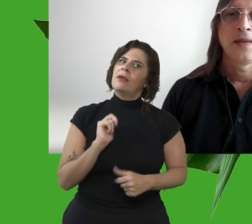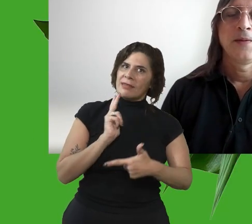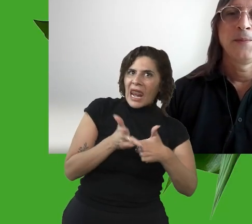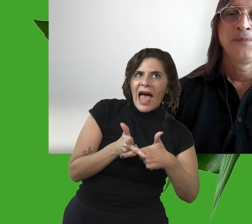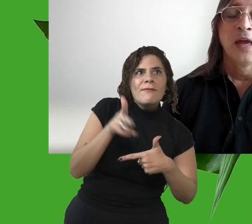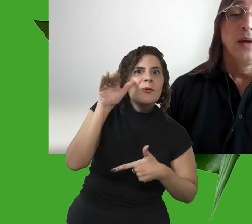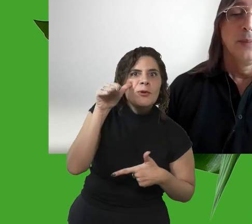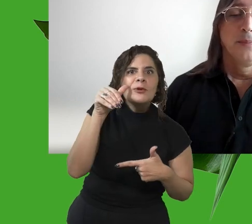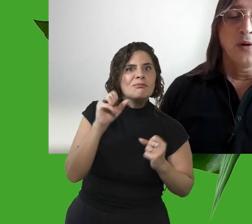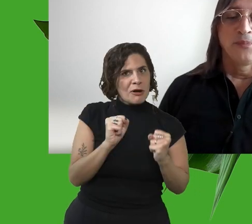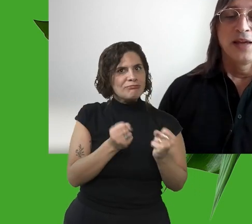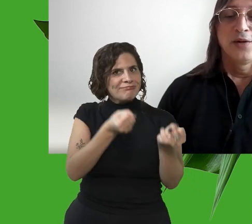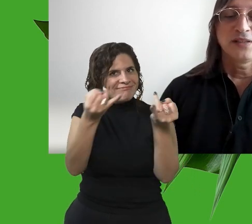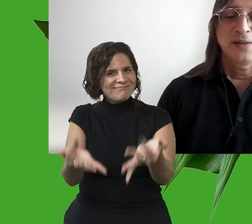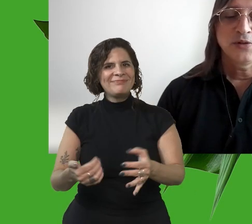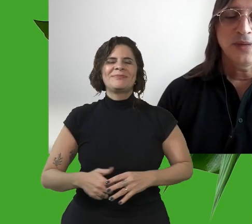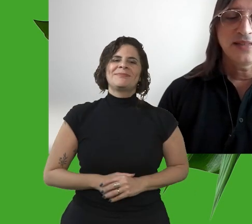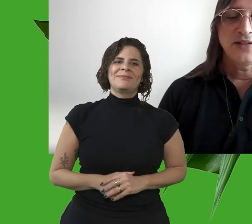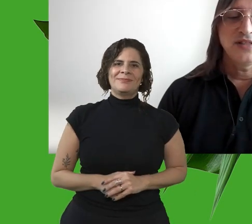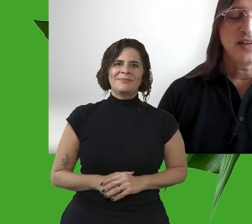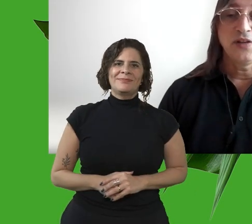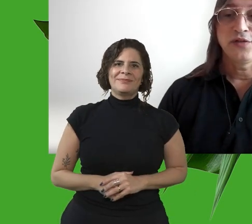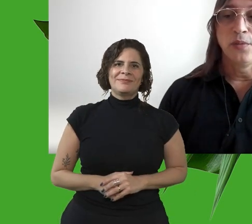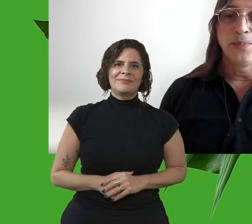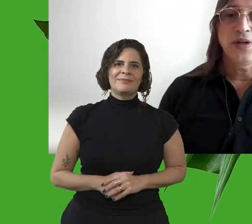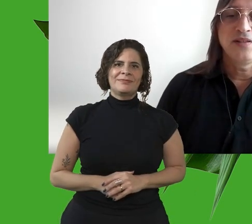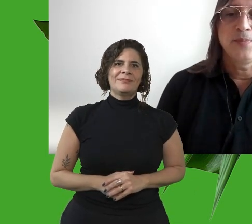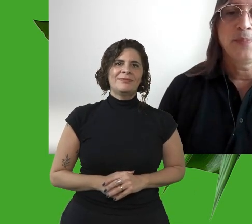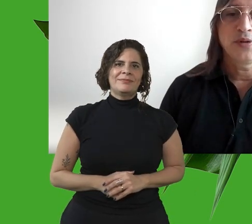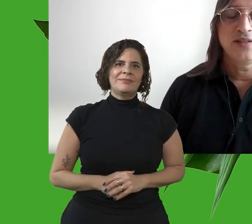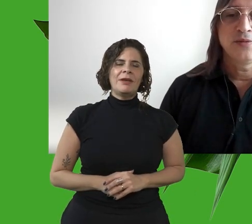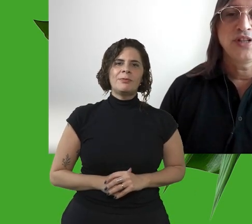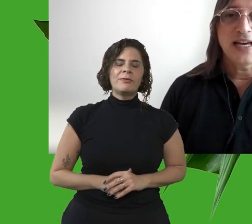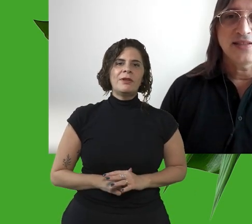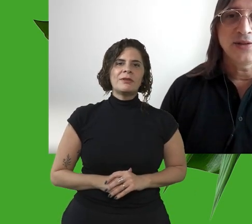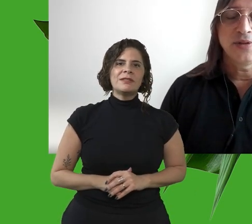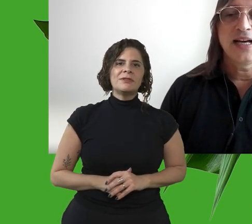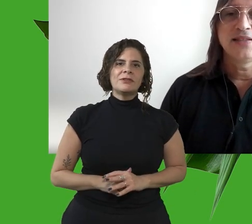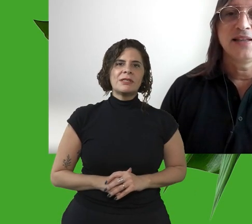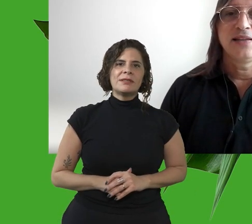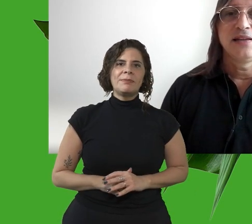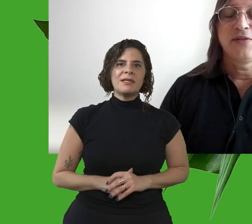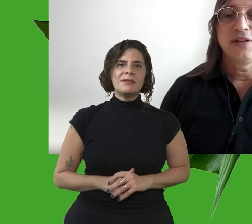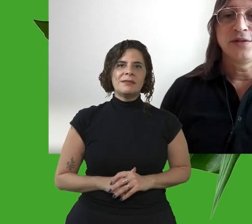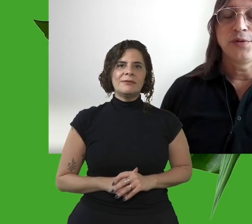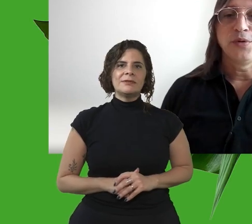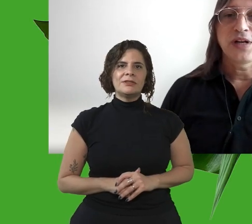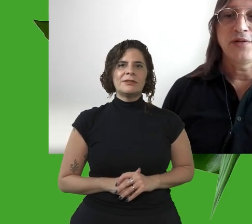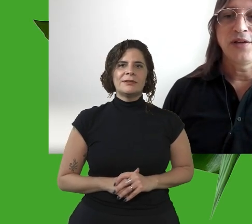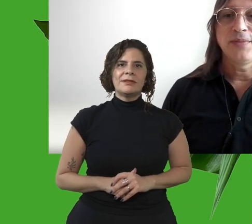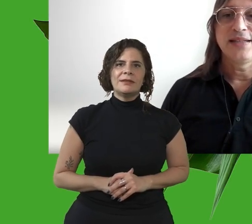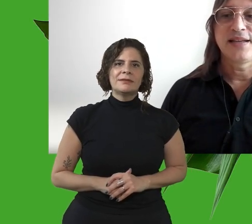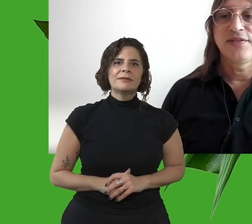ações? Bom, nós temos uma série de iniciativas, como, por exemplo, a proteção de áreas naturais, né? A Fundação